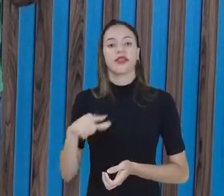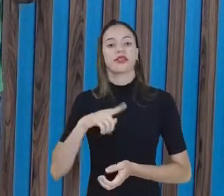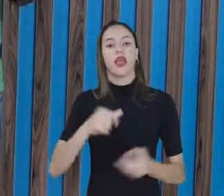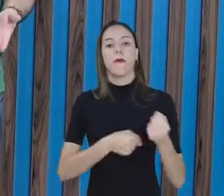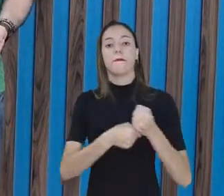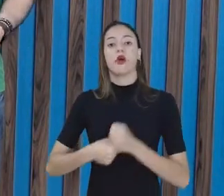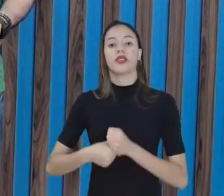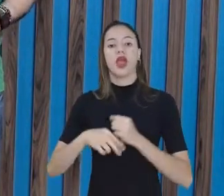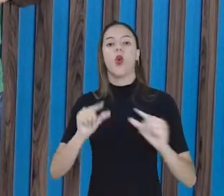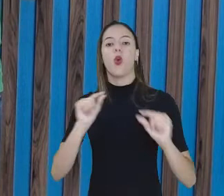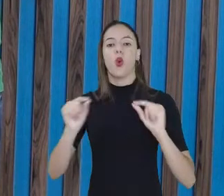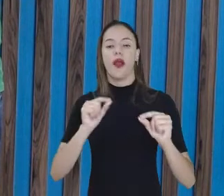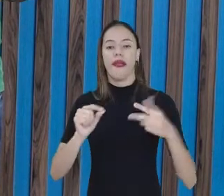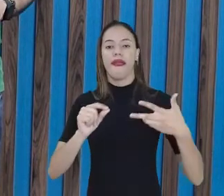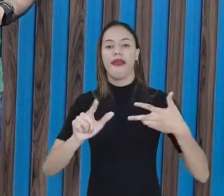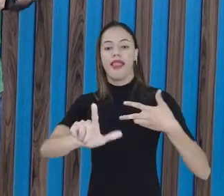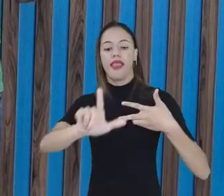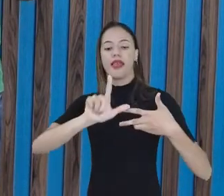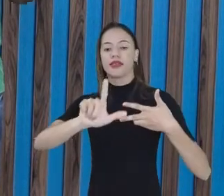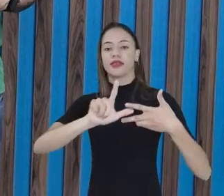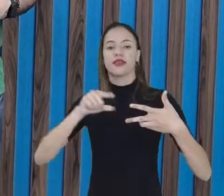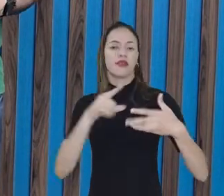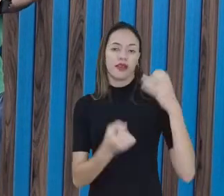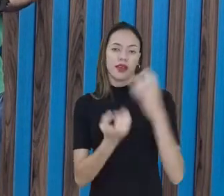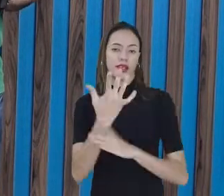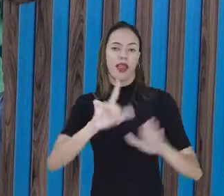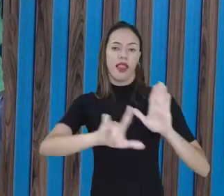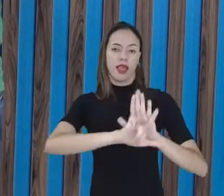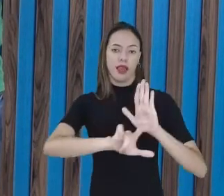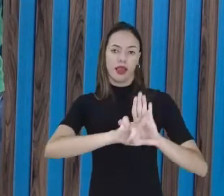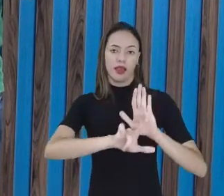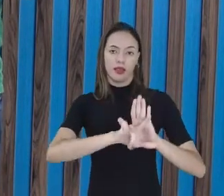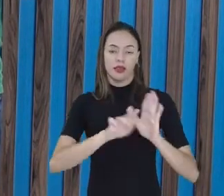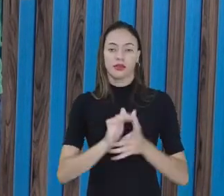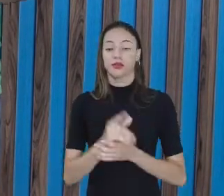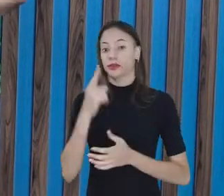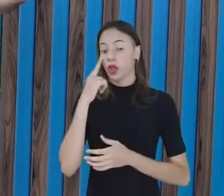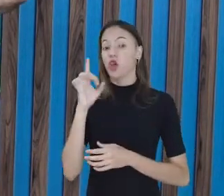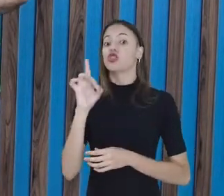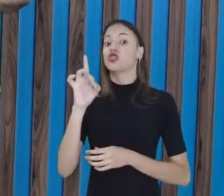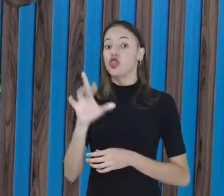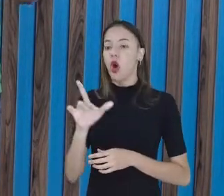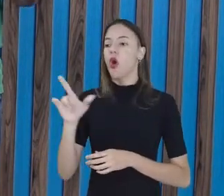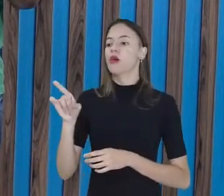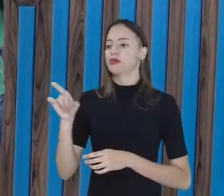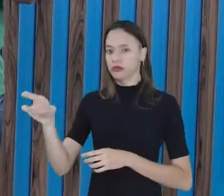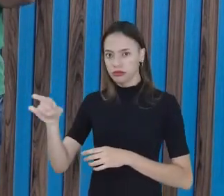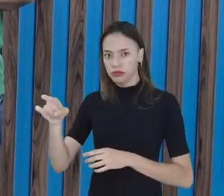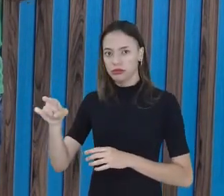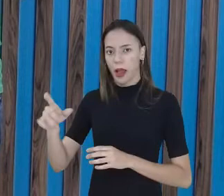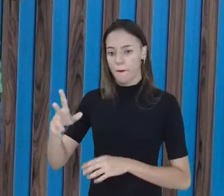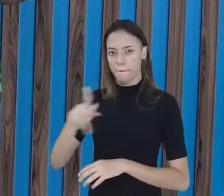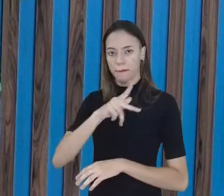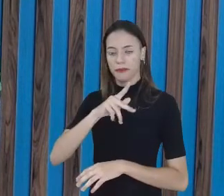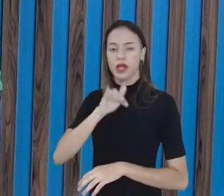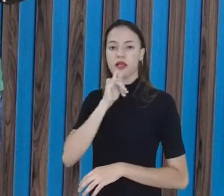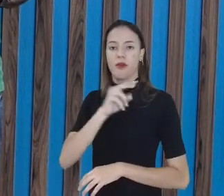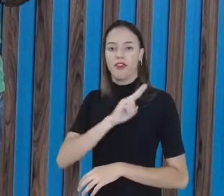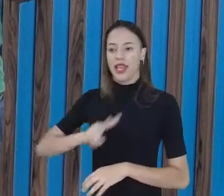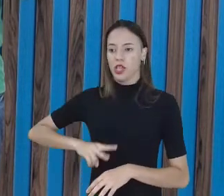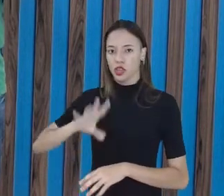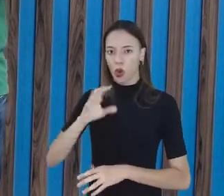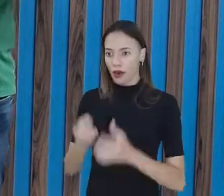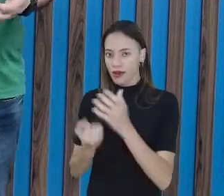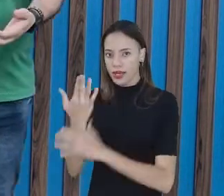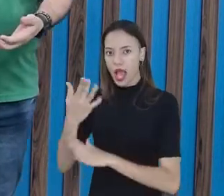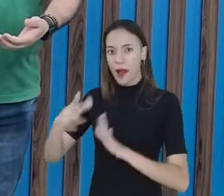poder legislativo, né? Eles vão propor aí as leis, né? Detalhe, só eles podem propor? Não, um prefeito ele pode propor uma lei.